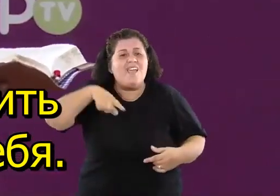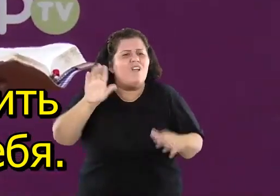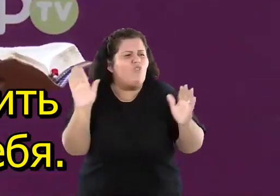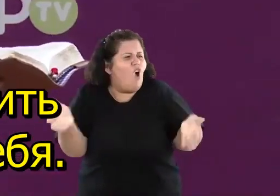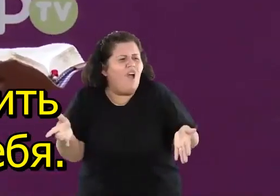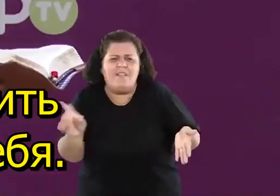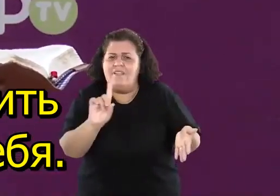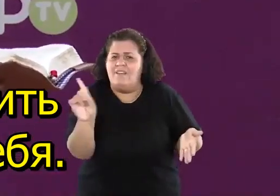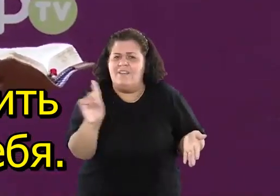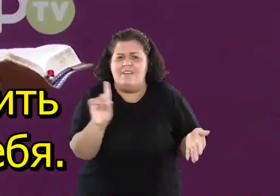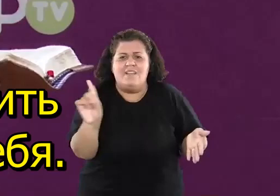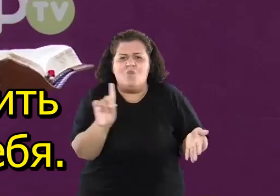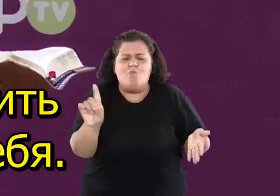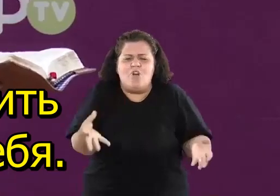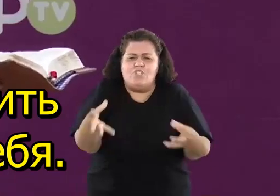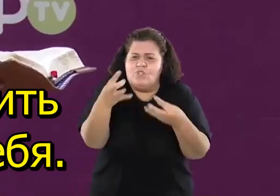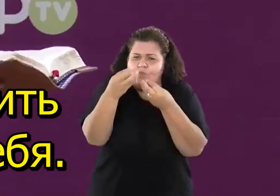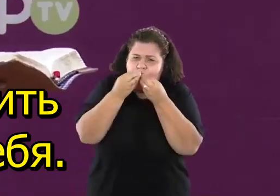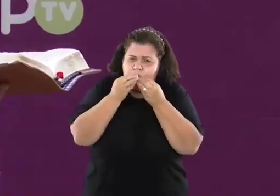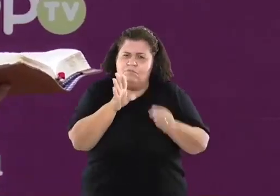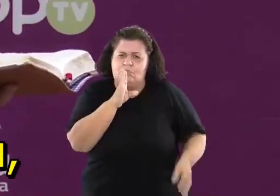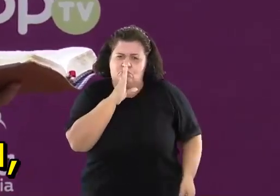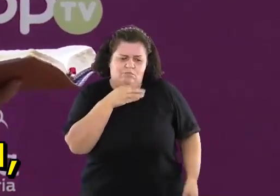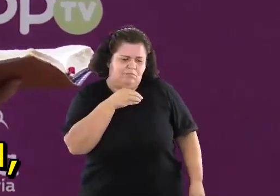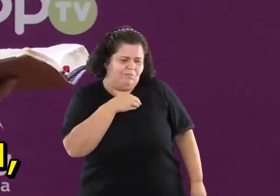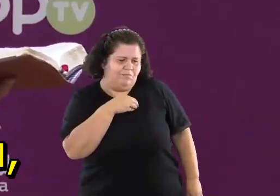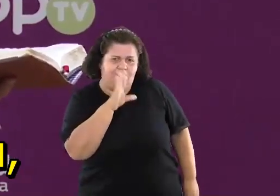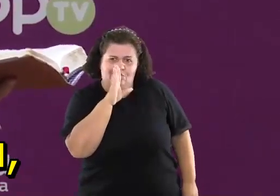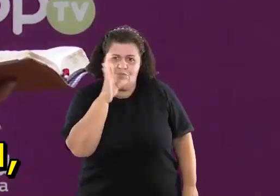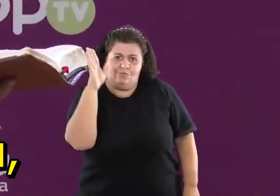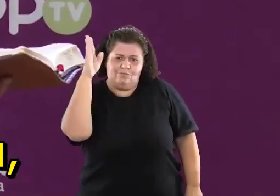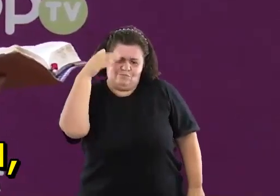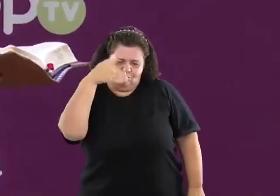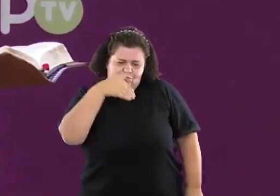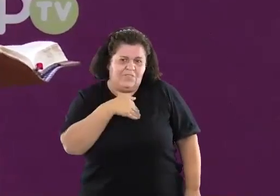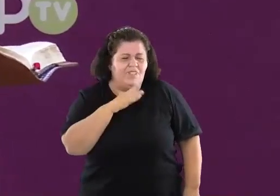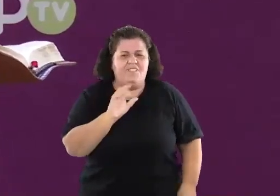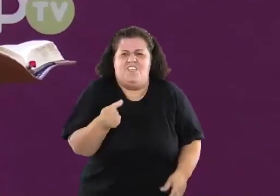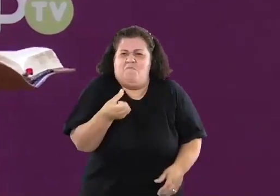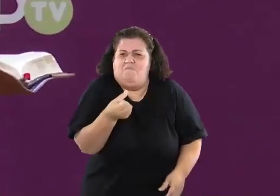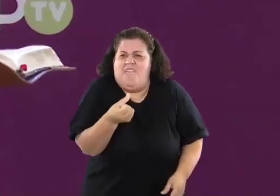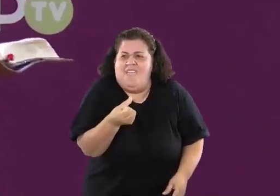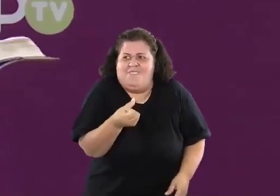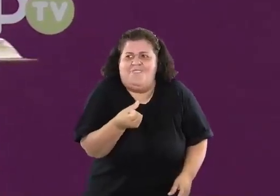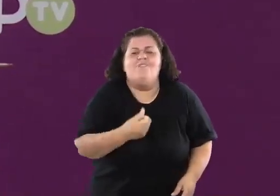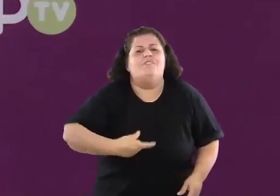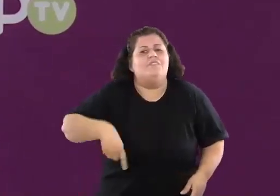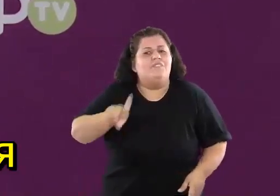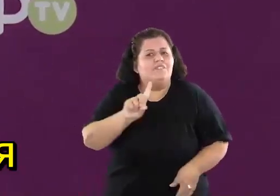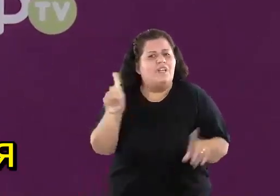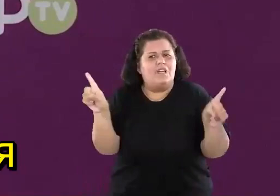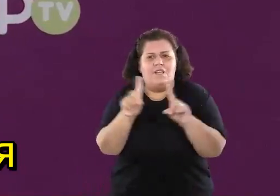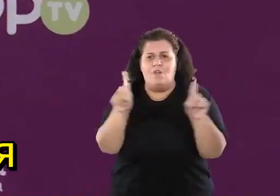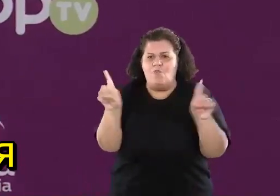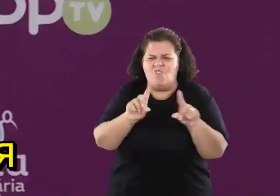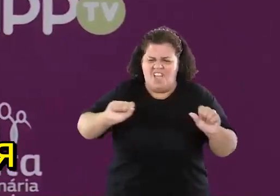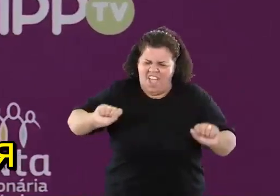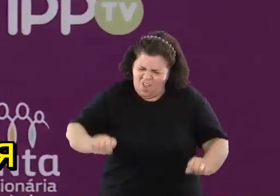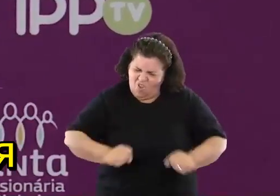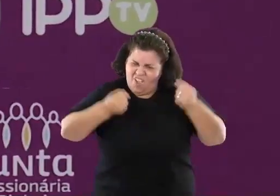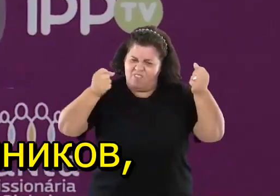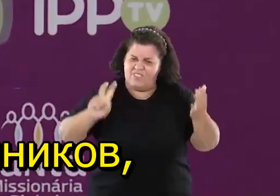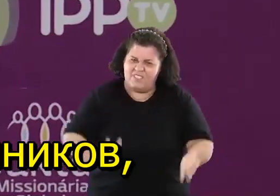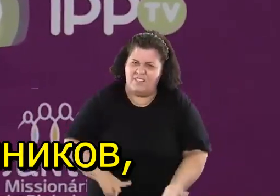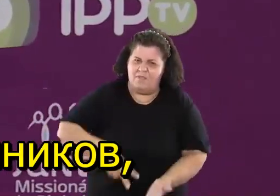agora guardar essa mensagem só para você. Você não pode se acovardar. Você não pode calar a sua voz. É hora de você se